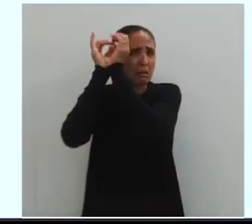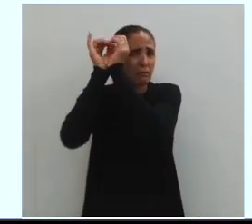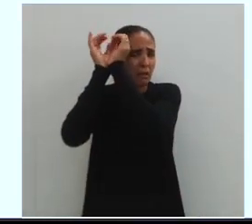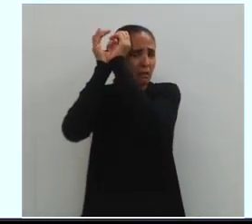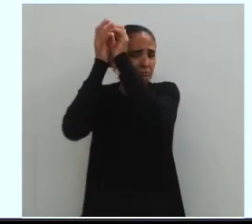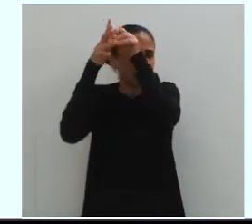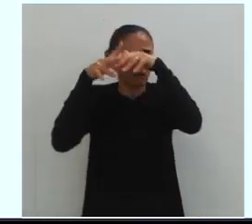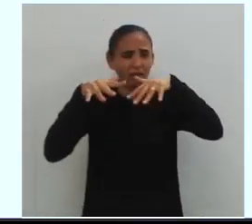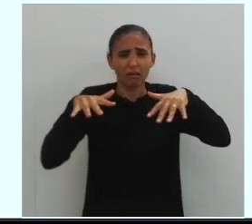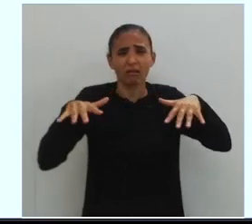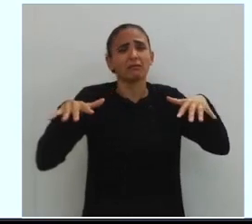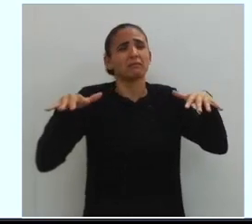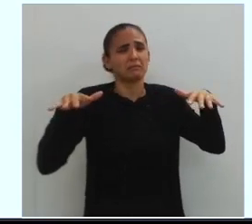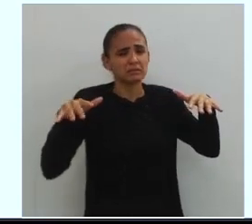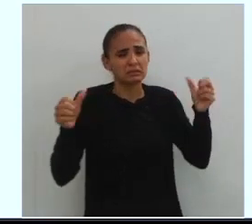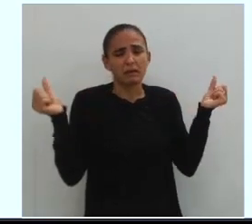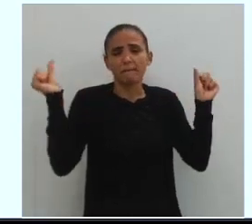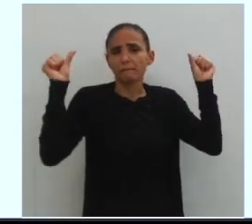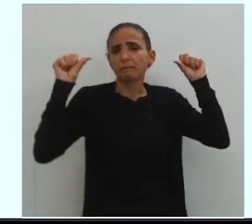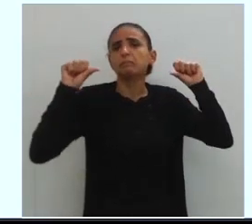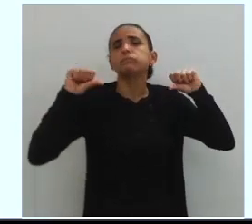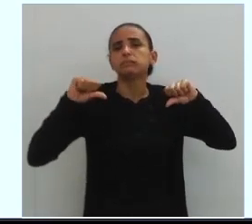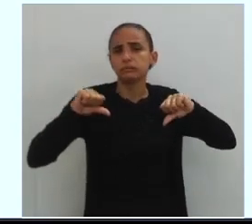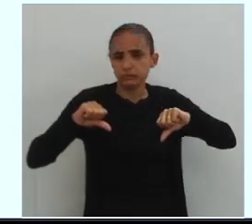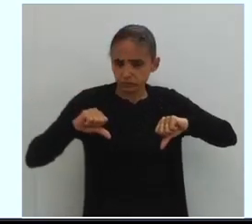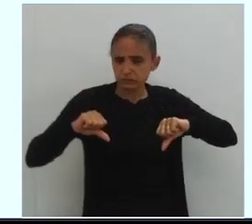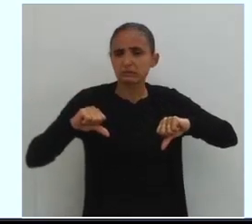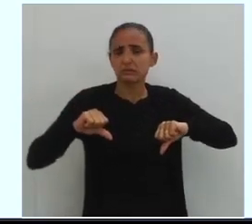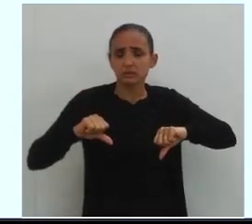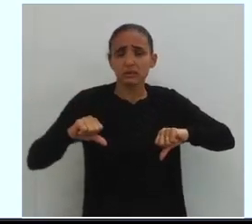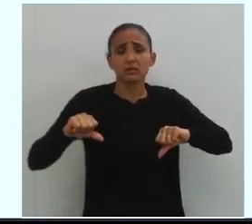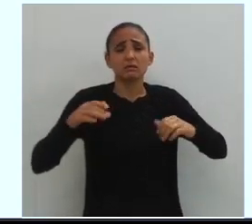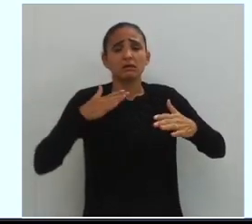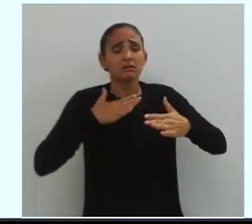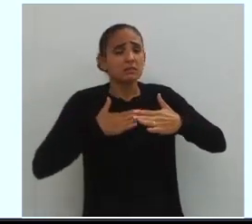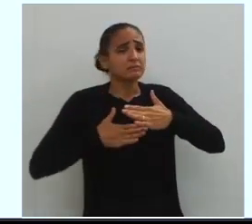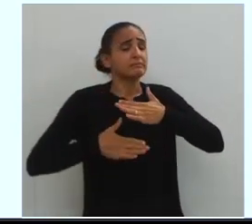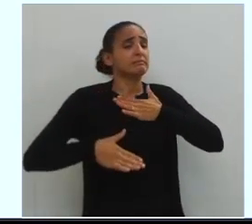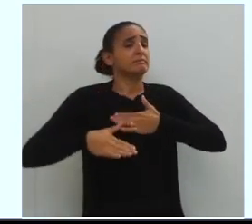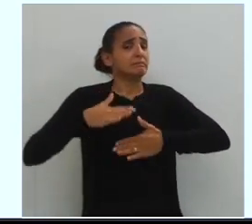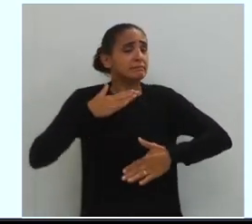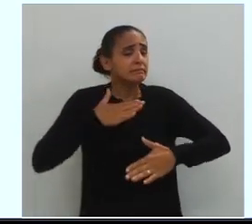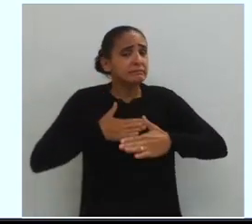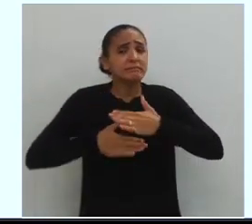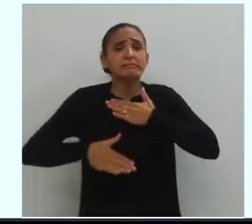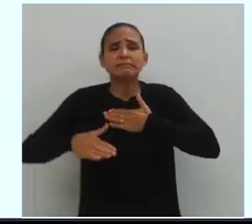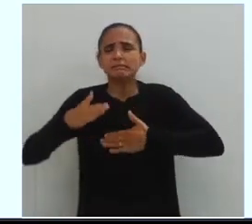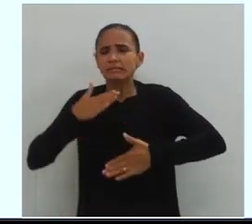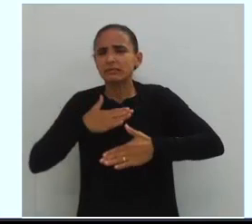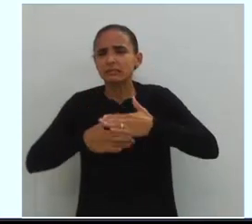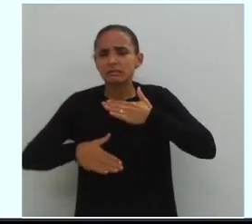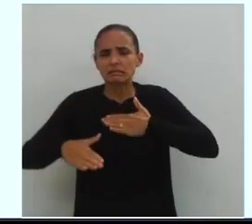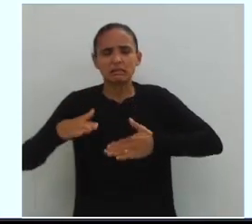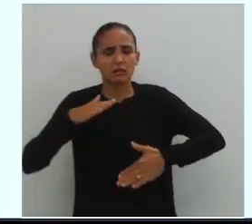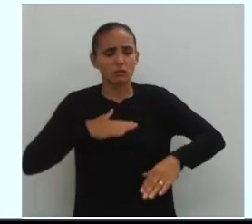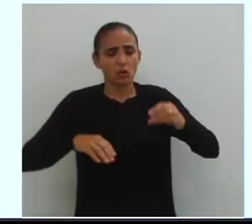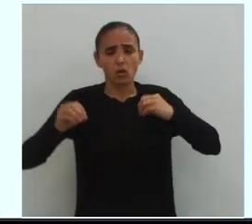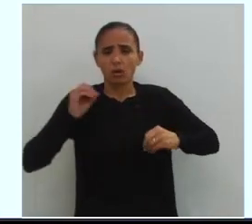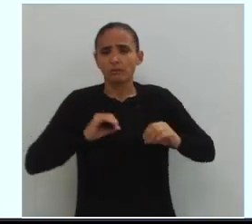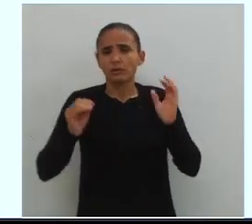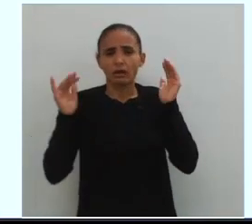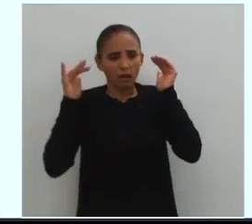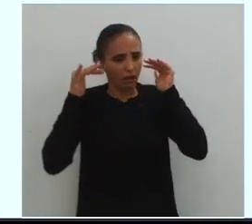afetar o cérebro, fazendo com que ela funcione de forma mais lenta. elas diminuem a atenção,